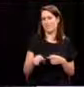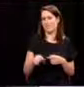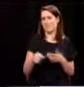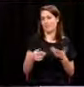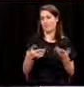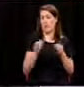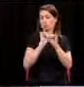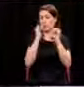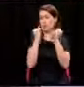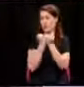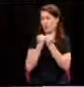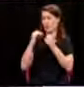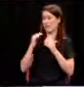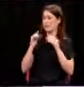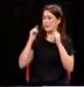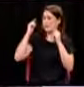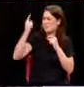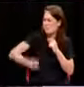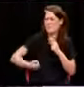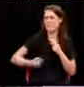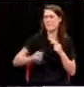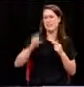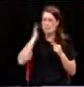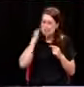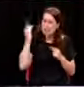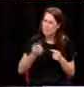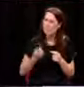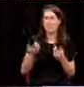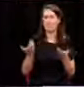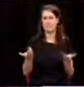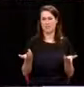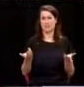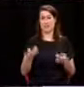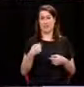pela própria sociedade. Portanto,